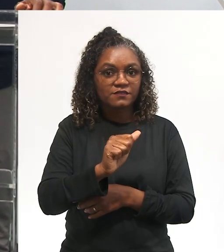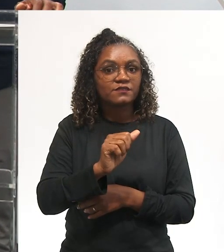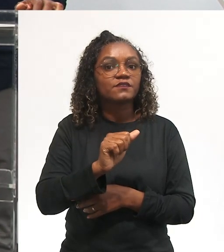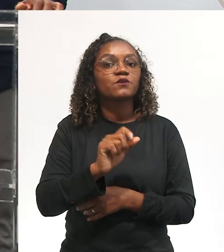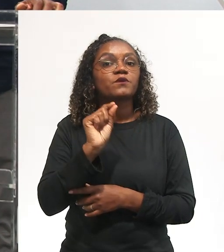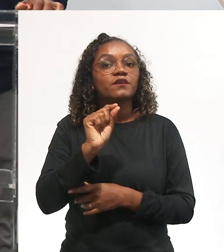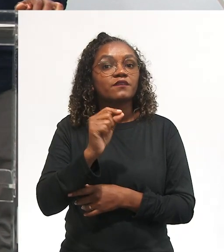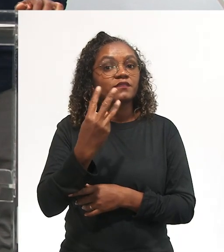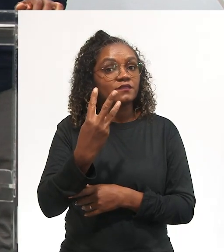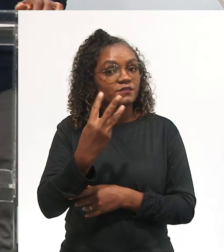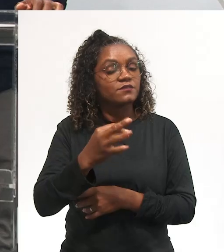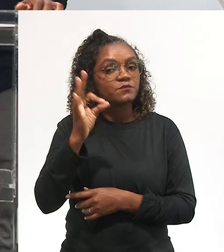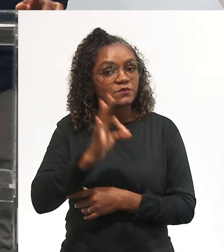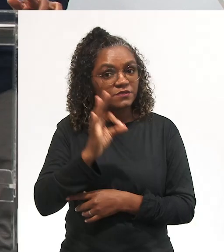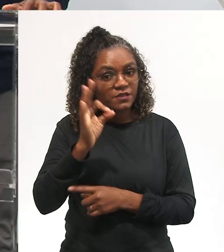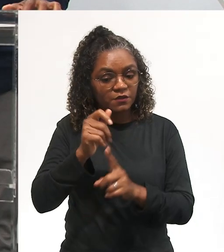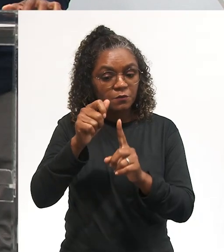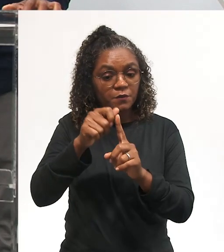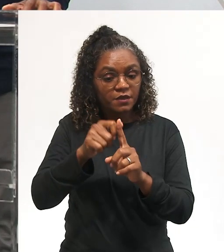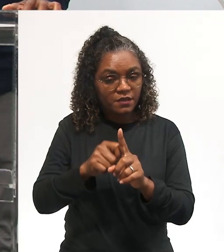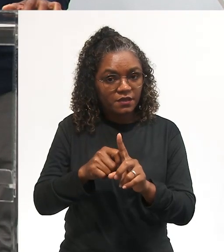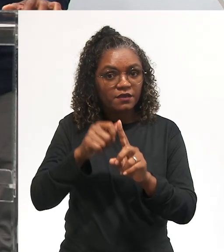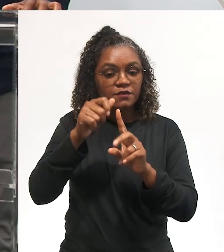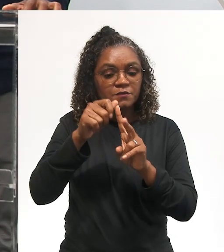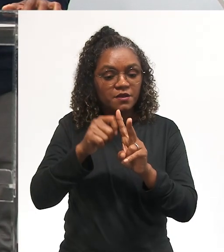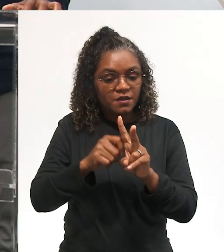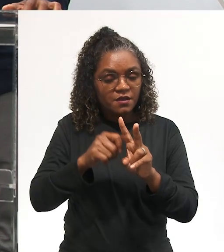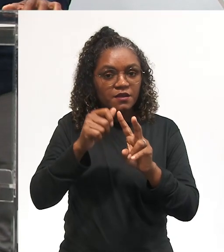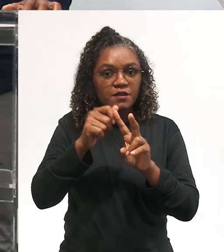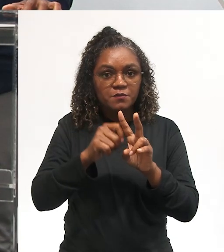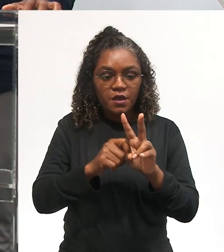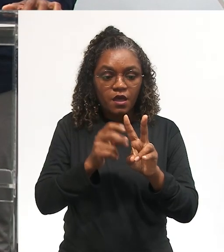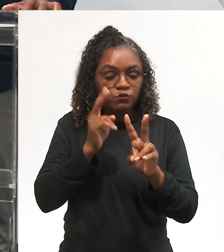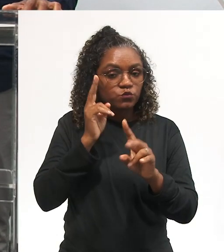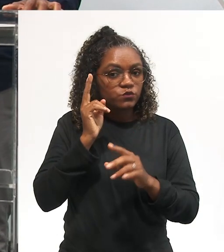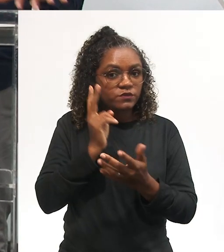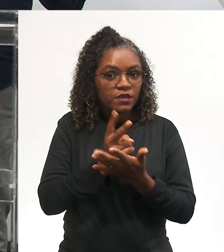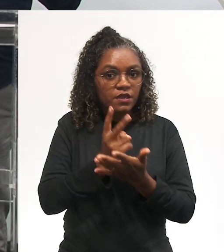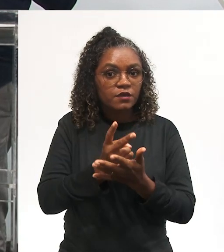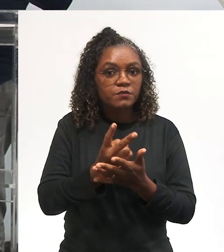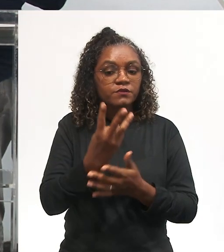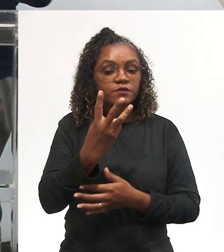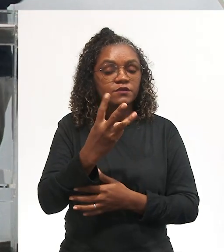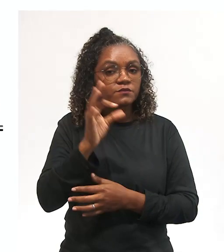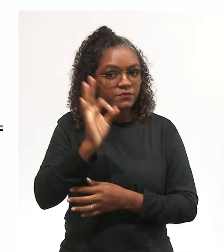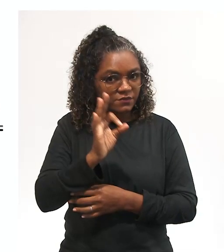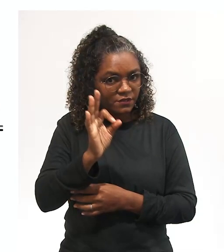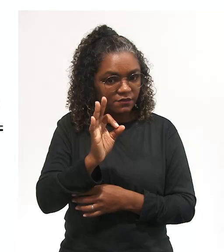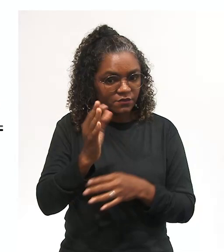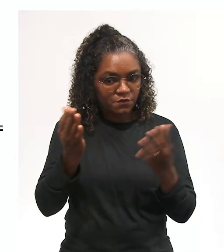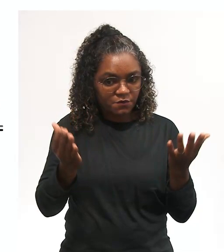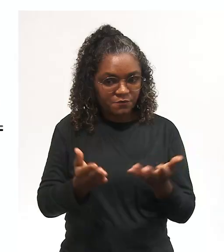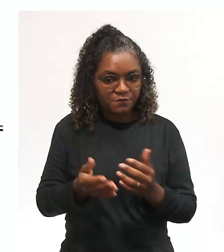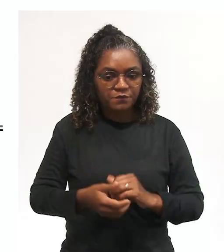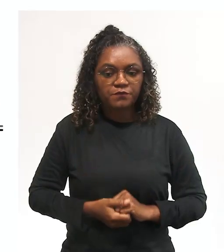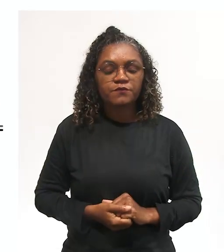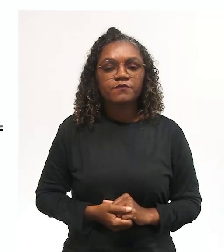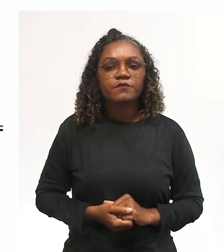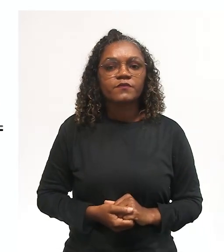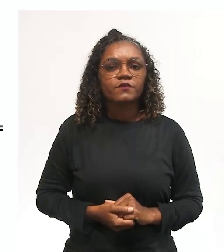3% ao mês. E o tempo é 2 anos. Nós temos que fazer uma conversão aqui.